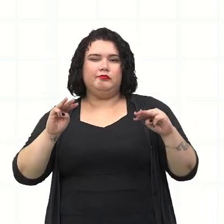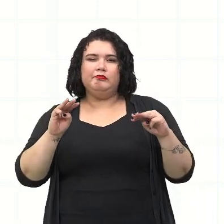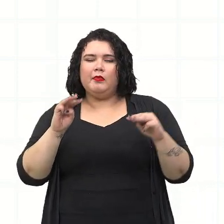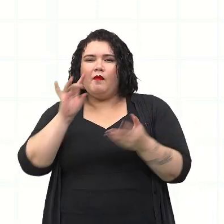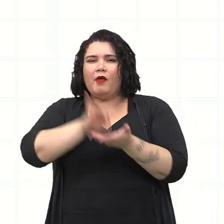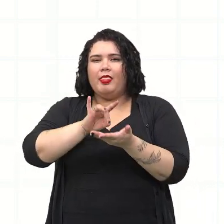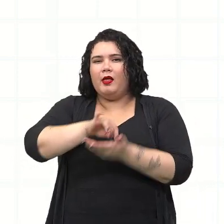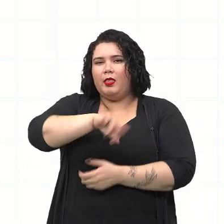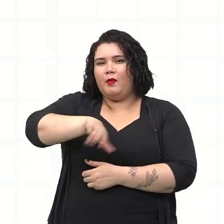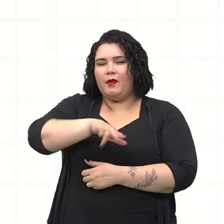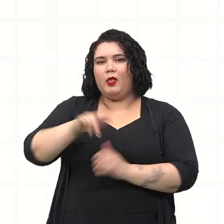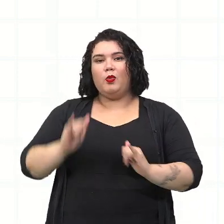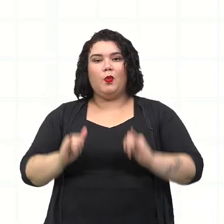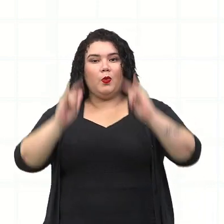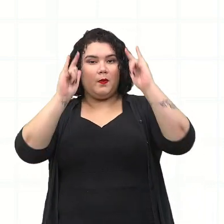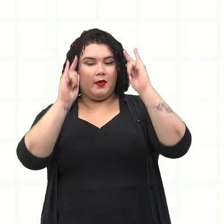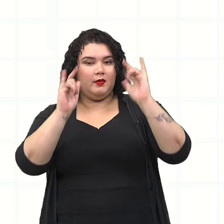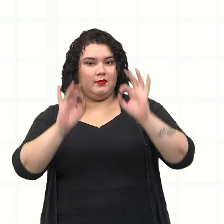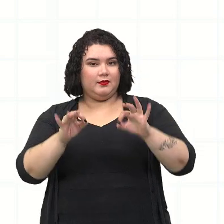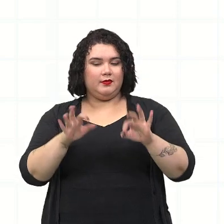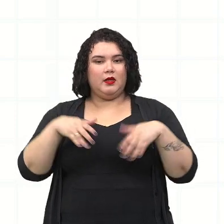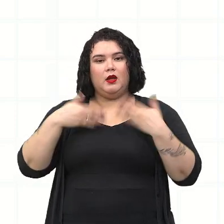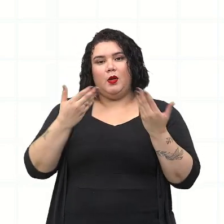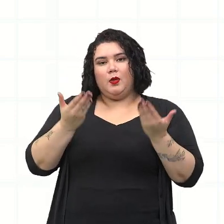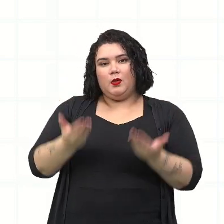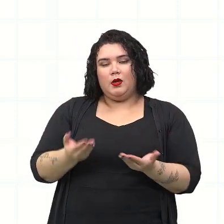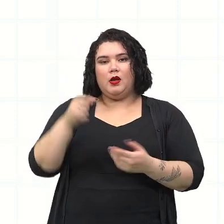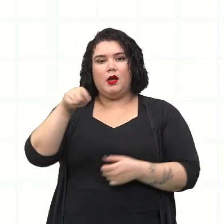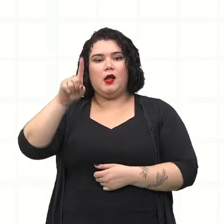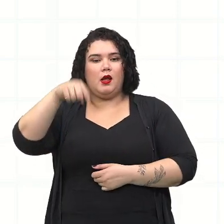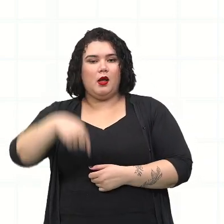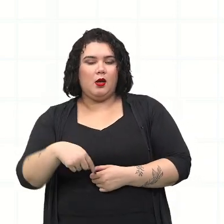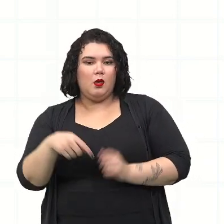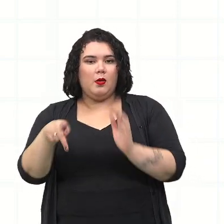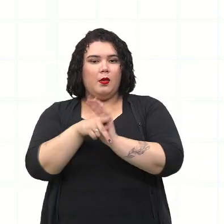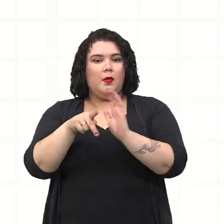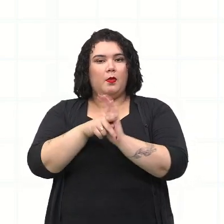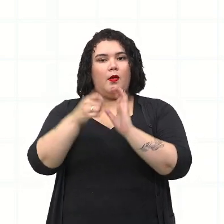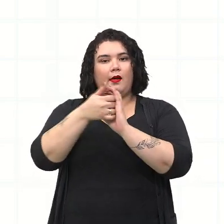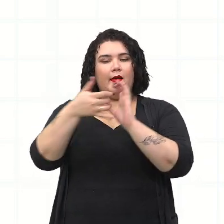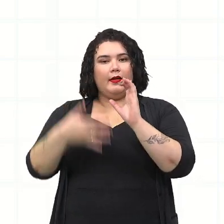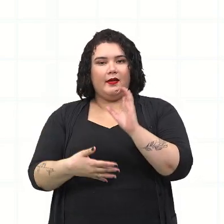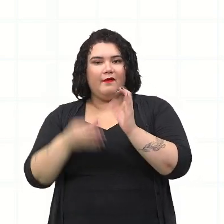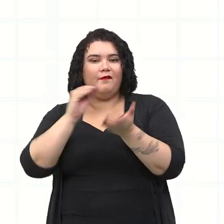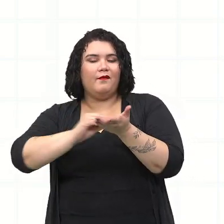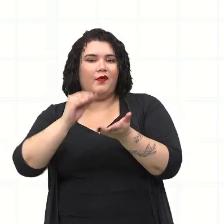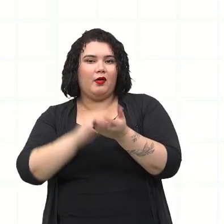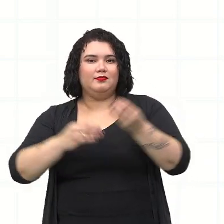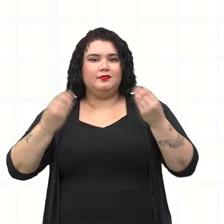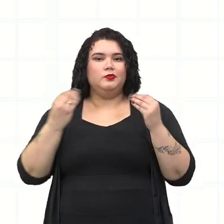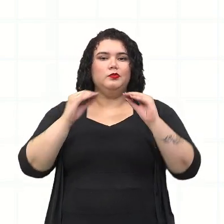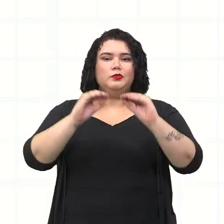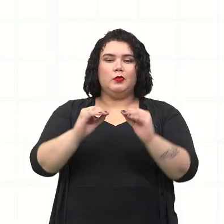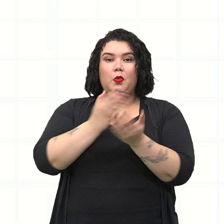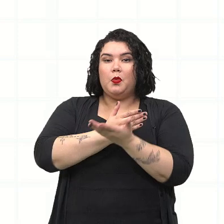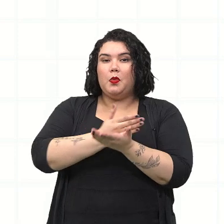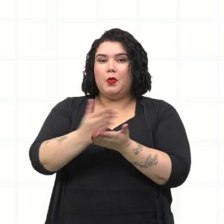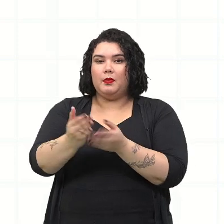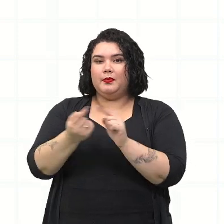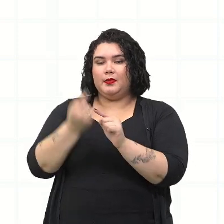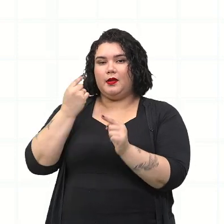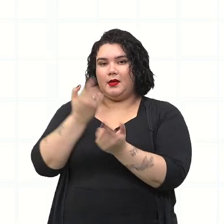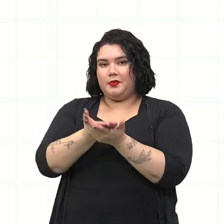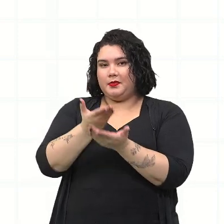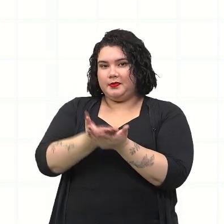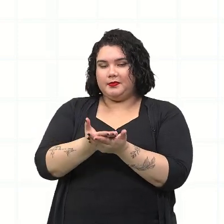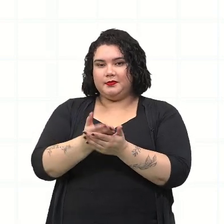do condomínio. Portanto, esse é o nosso elemento que faltava no que nós vimos lá no início da